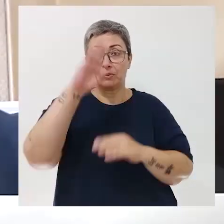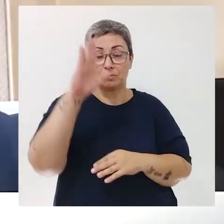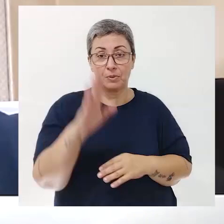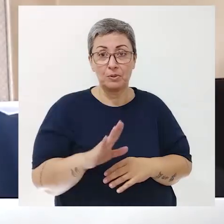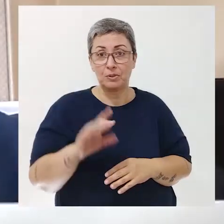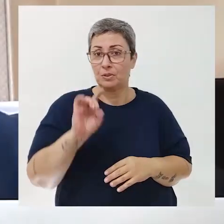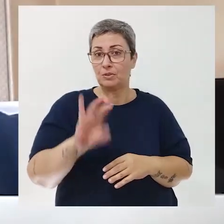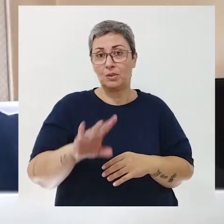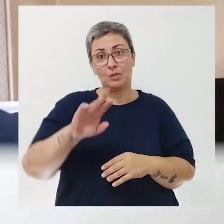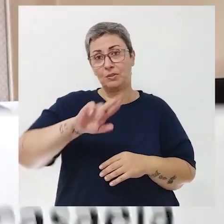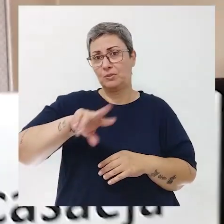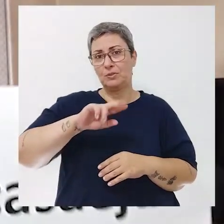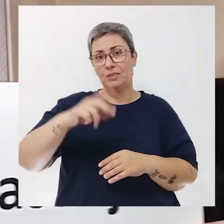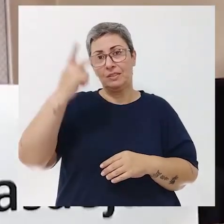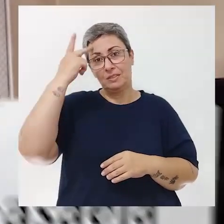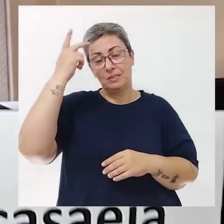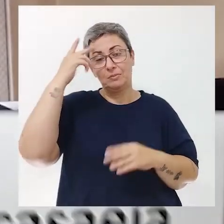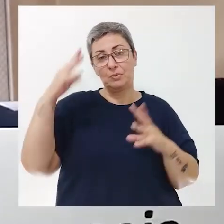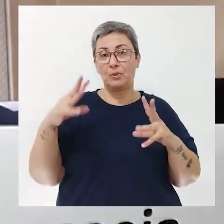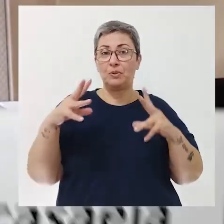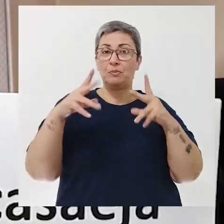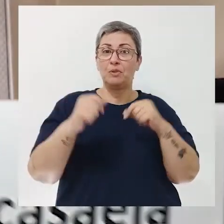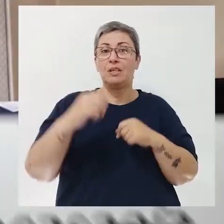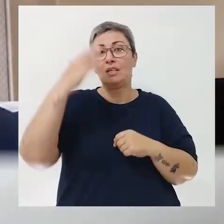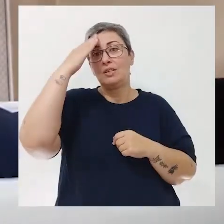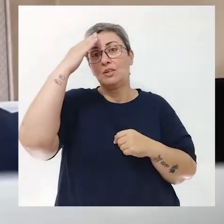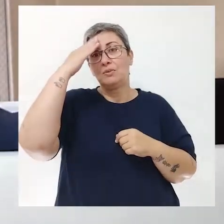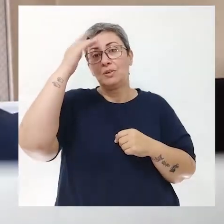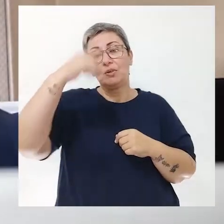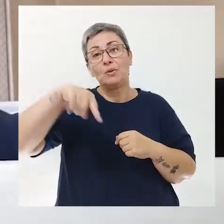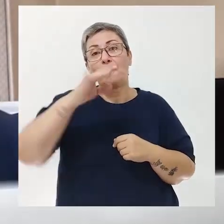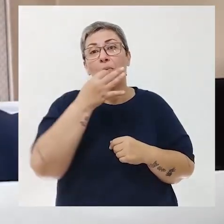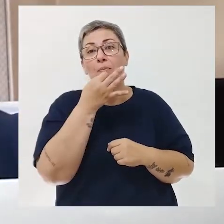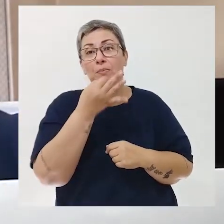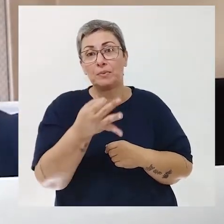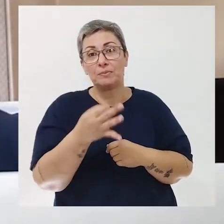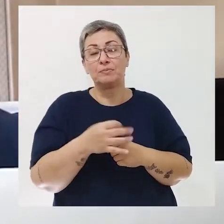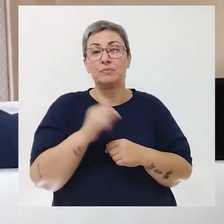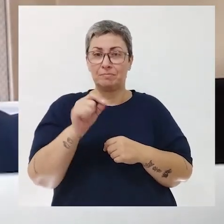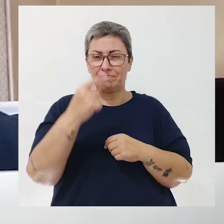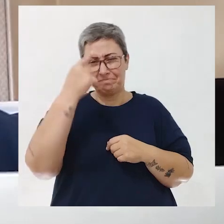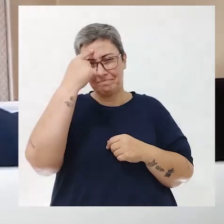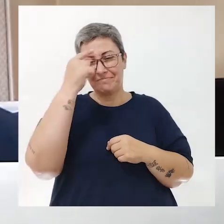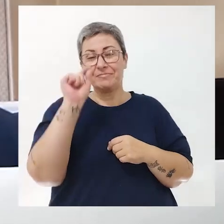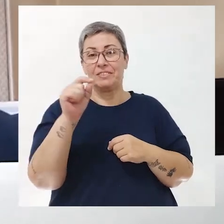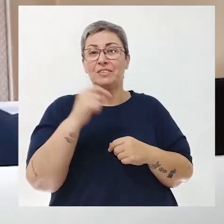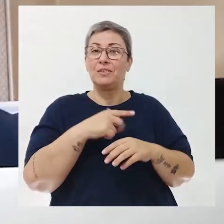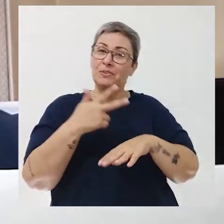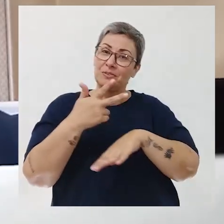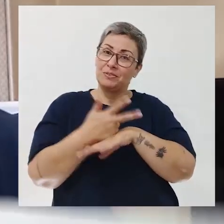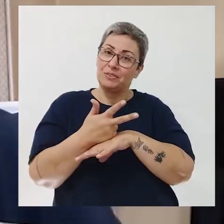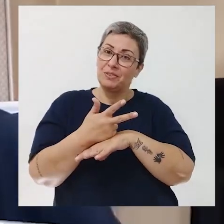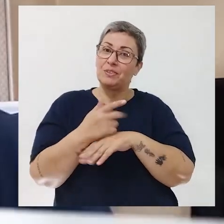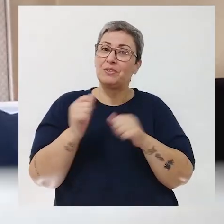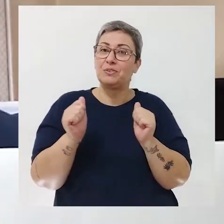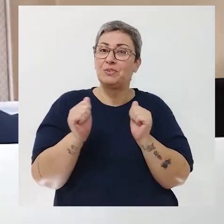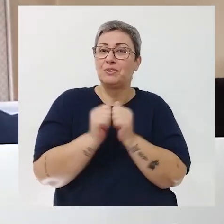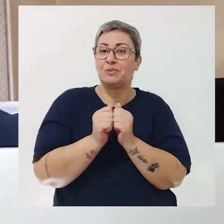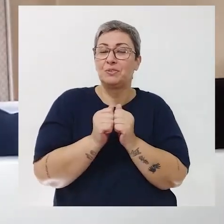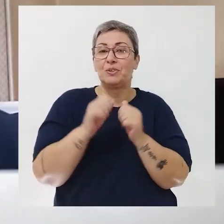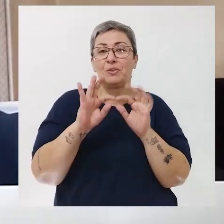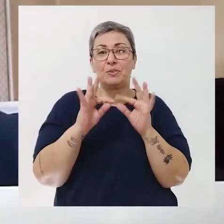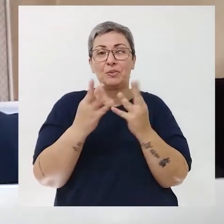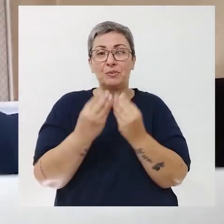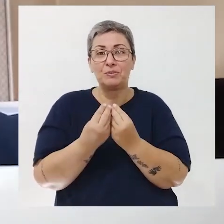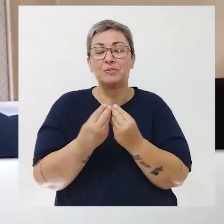inteiro, não só em São Paulo, para todo mundo saber a sua opinião. Já pensou? Grava um vídeo com alguém